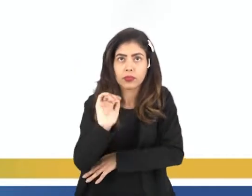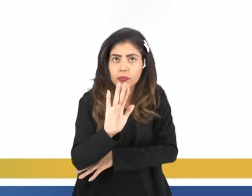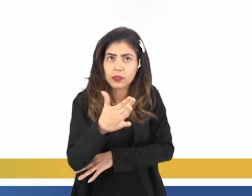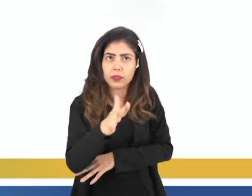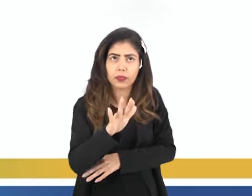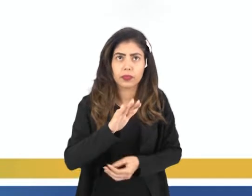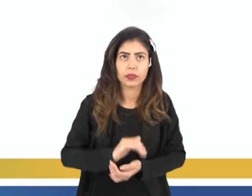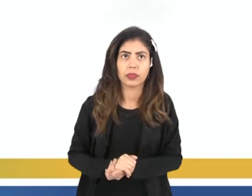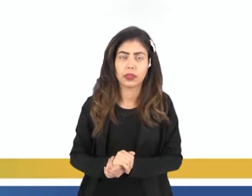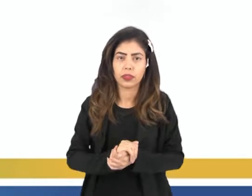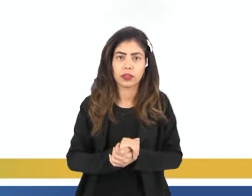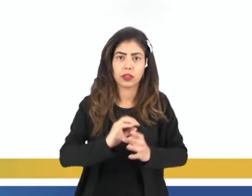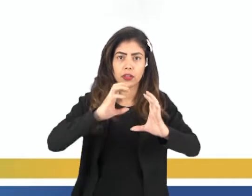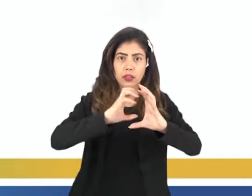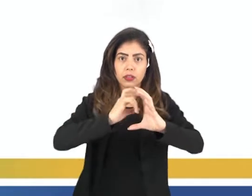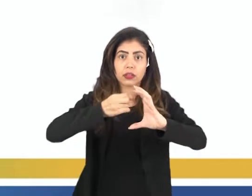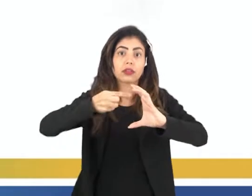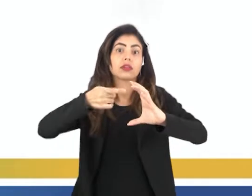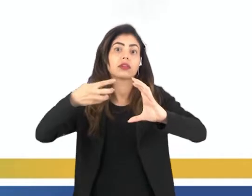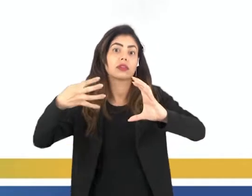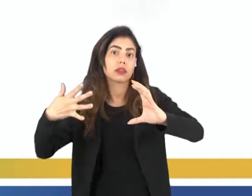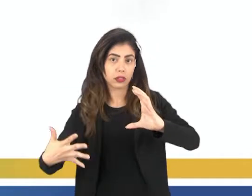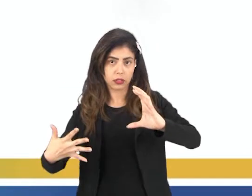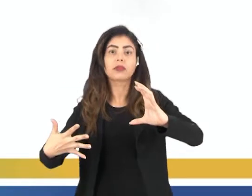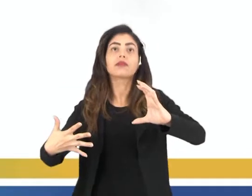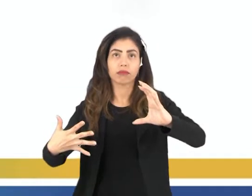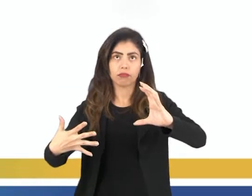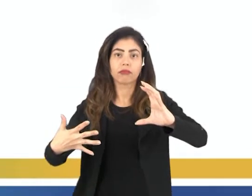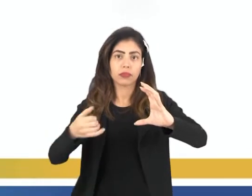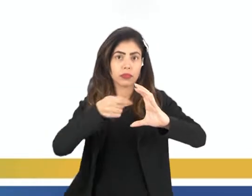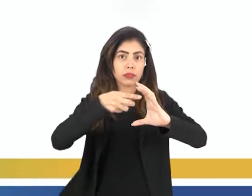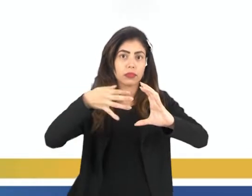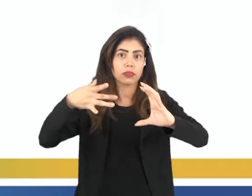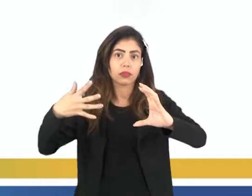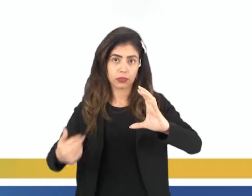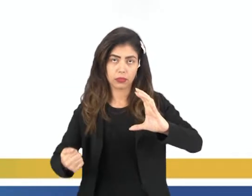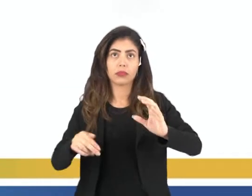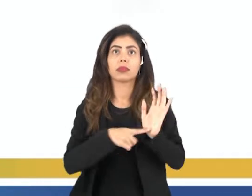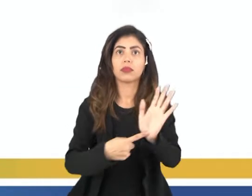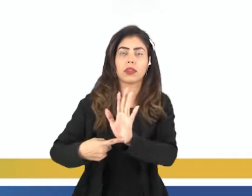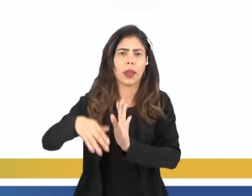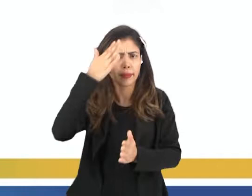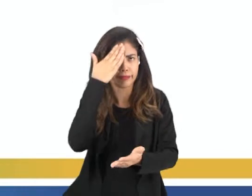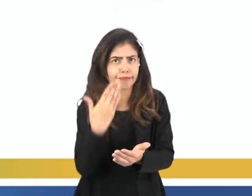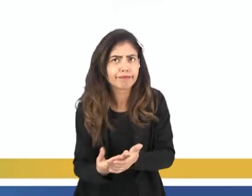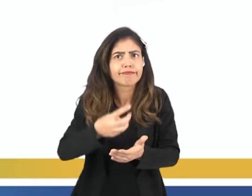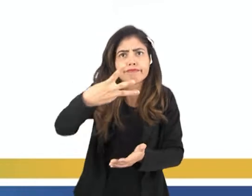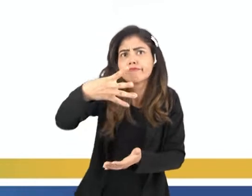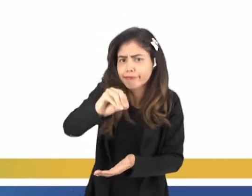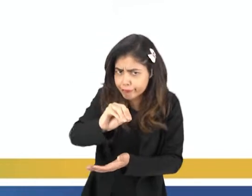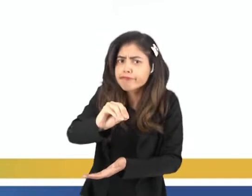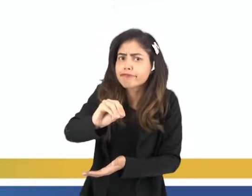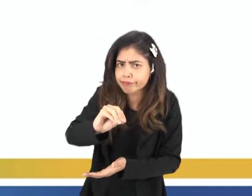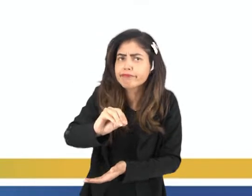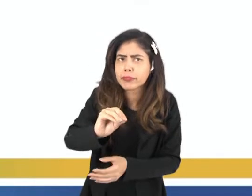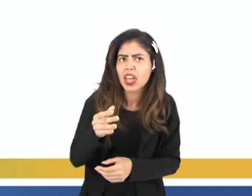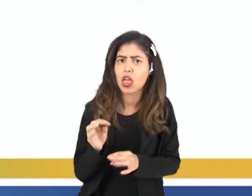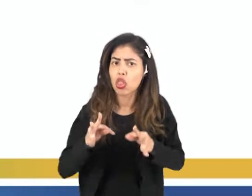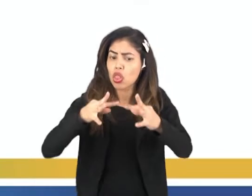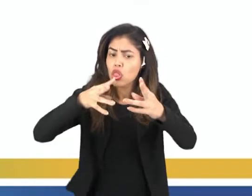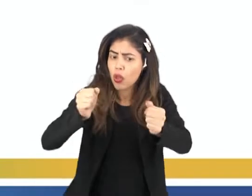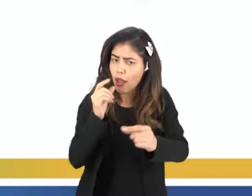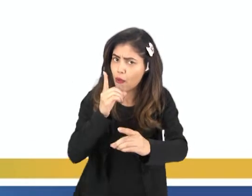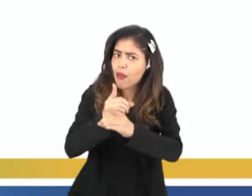de 30 milhões de espécies animais. Dá para acreditar nisso? E isso porque nem todas as espécies